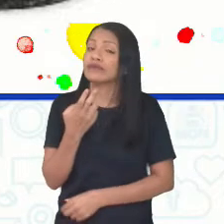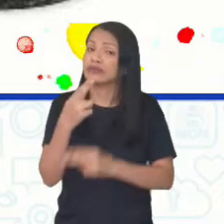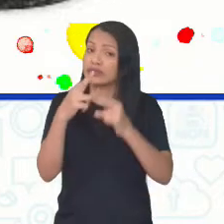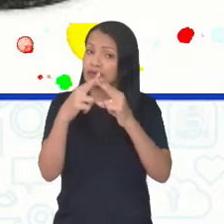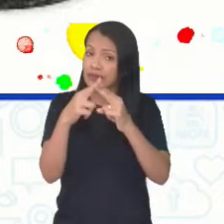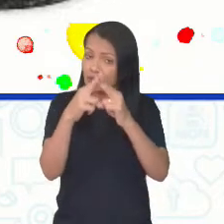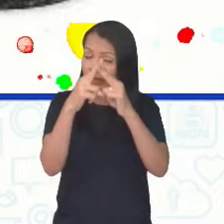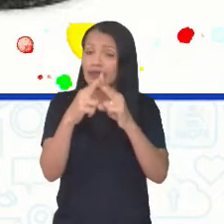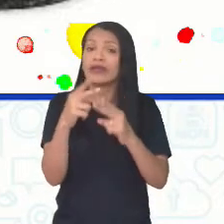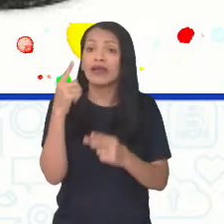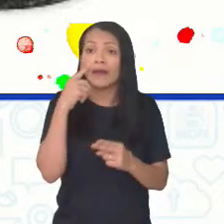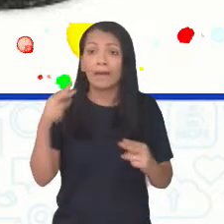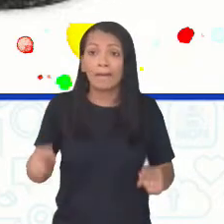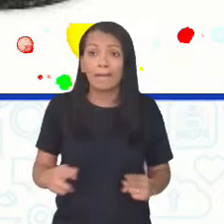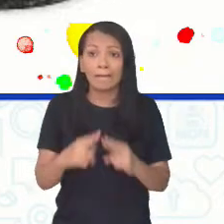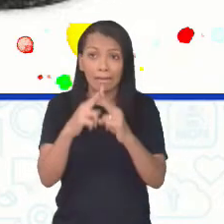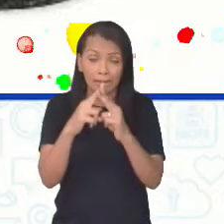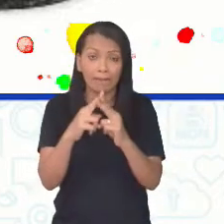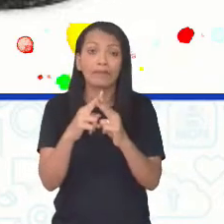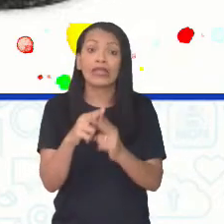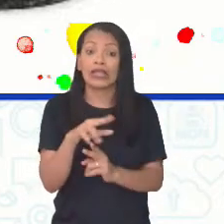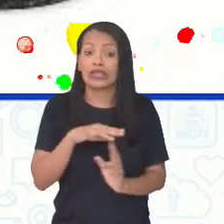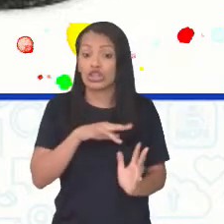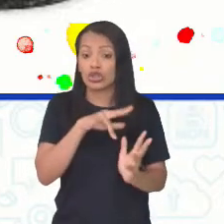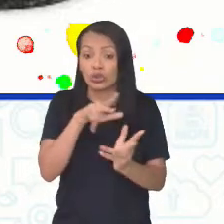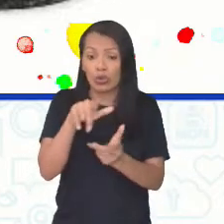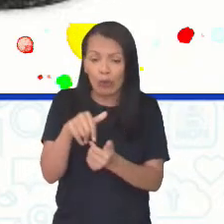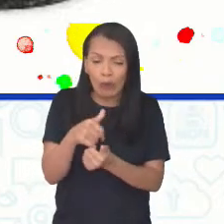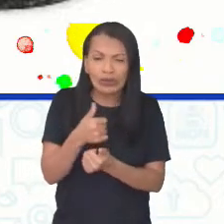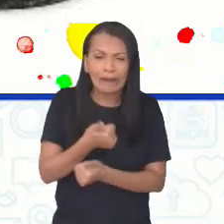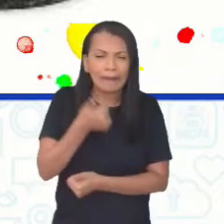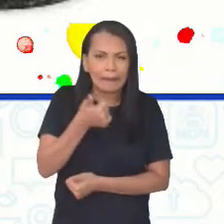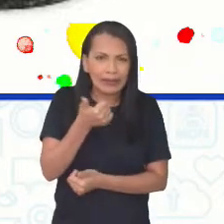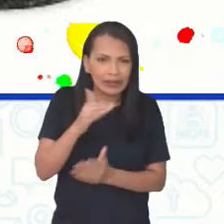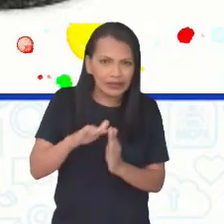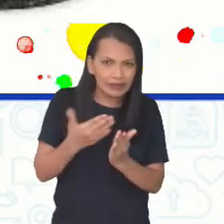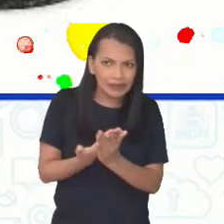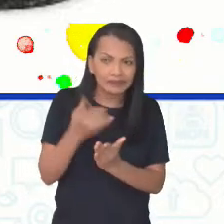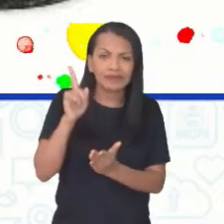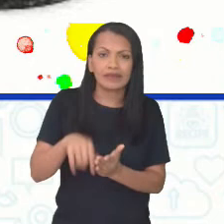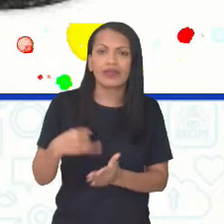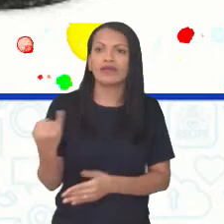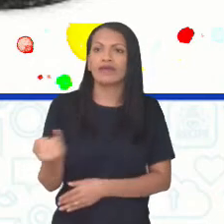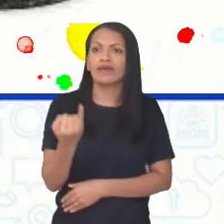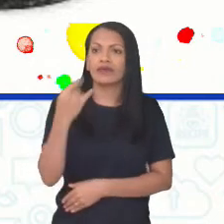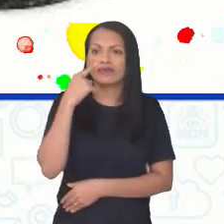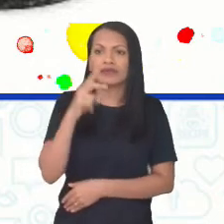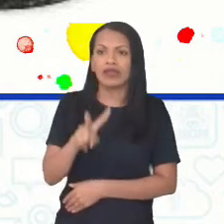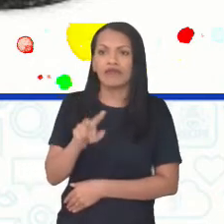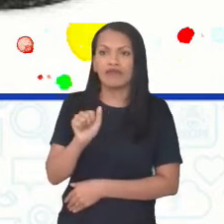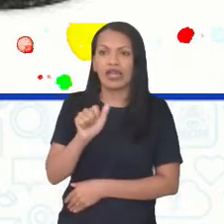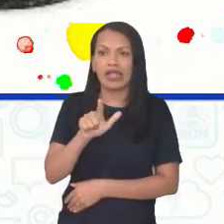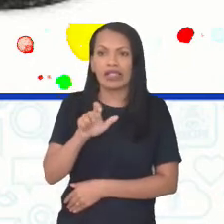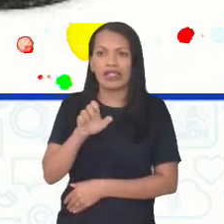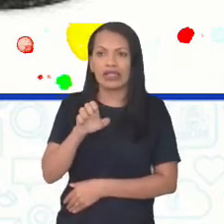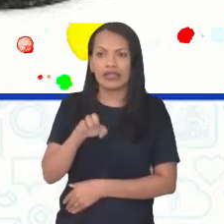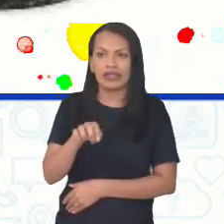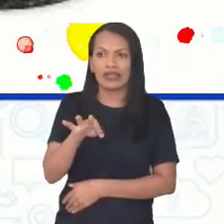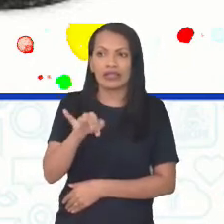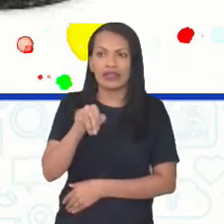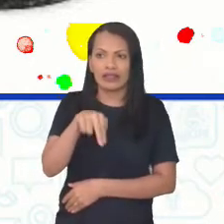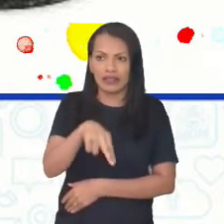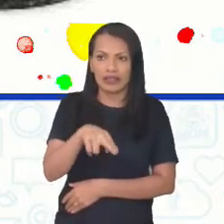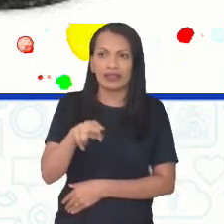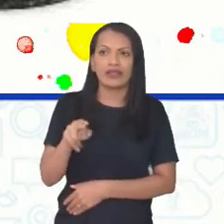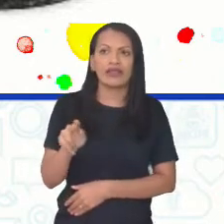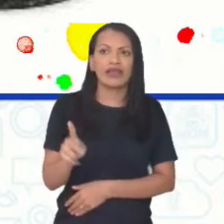do mundo. Naquela época, o sistema utilizado para a leitura dos cegos era o de Valentin Oury.